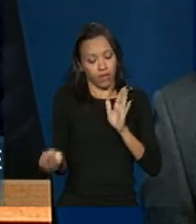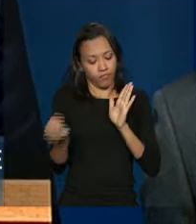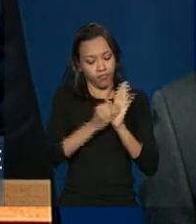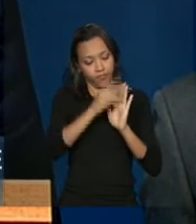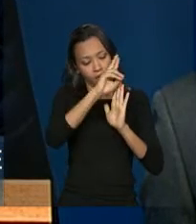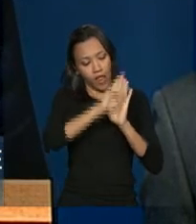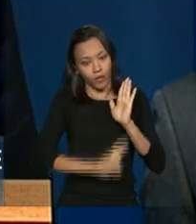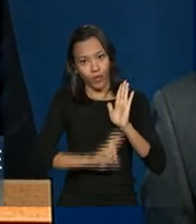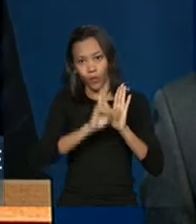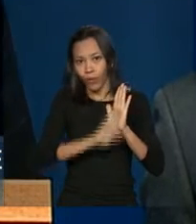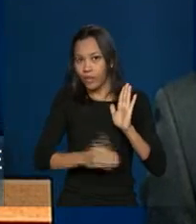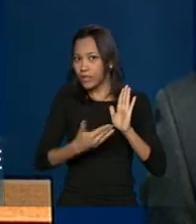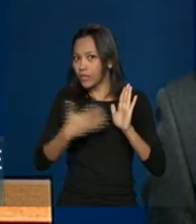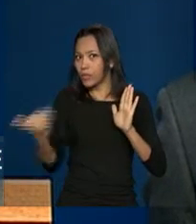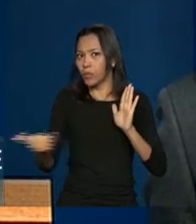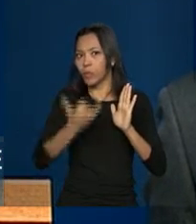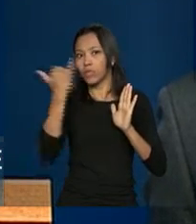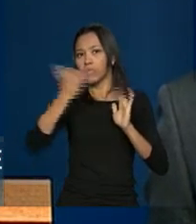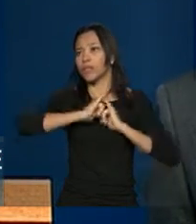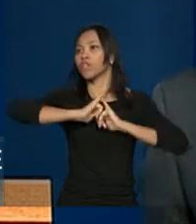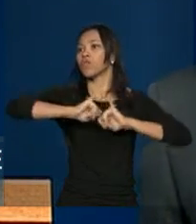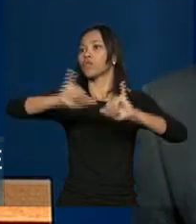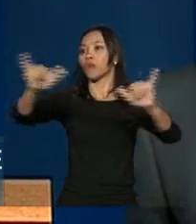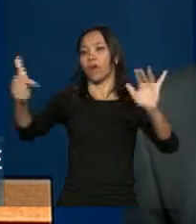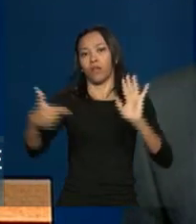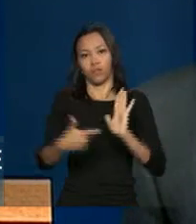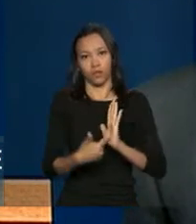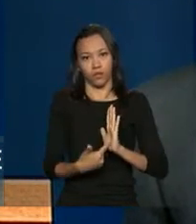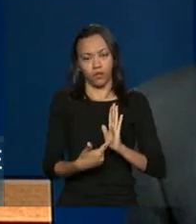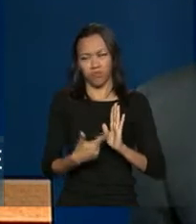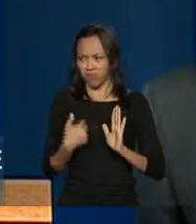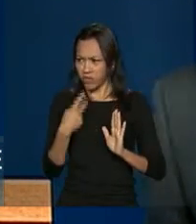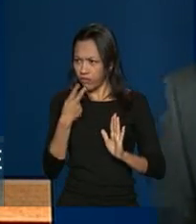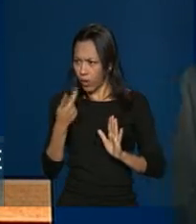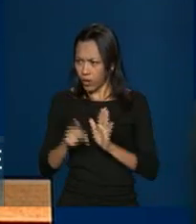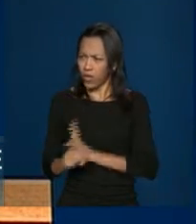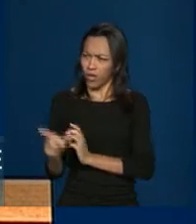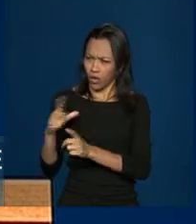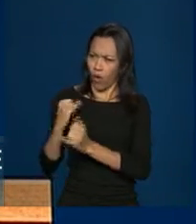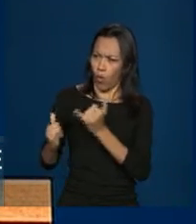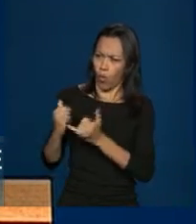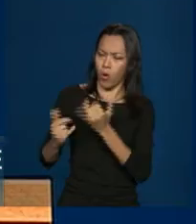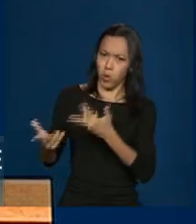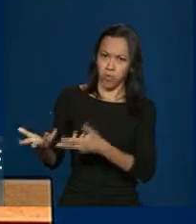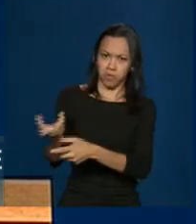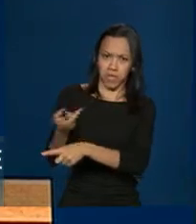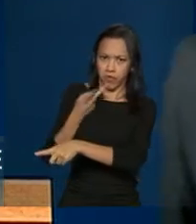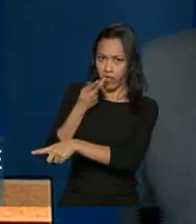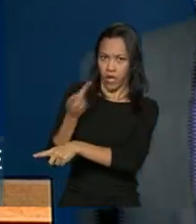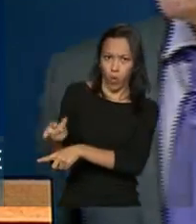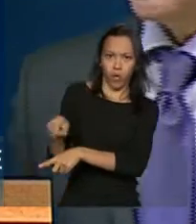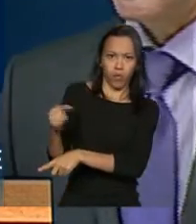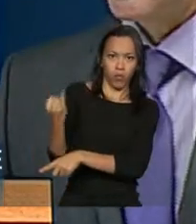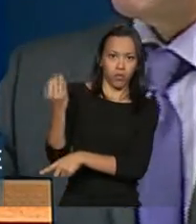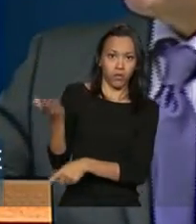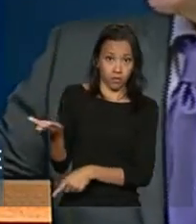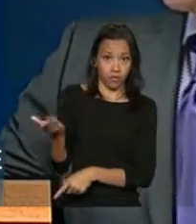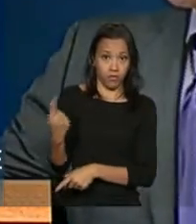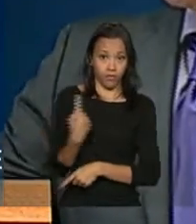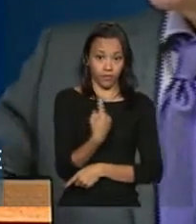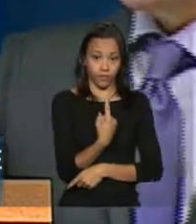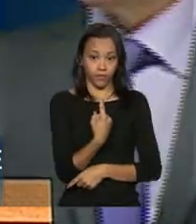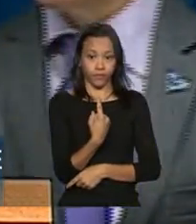que eu acredito que merecem destaques. Eu não sei, Rafael, se tem algum que você gostaria de destacar como relevante?